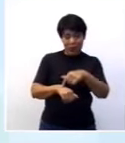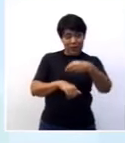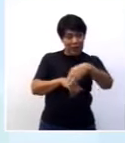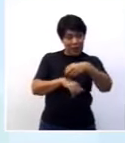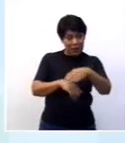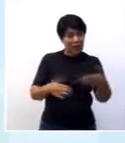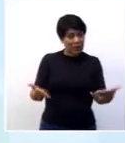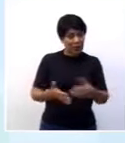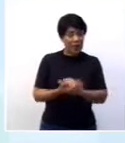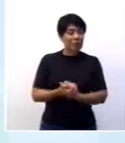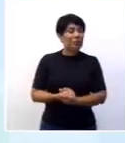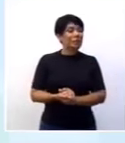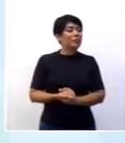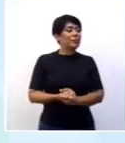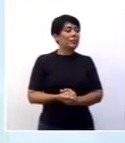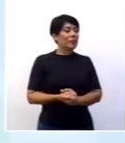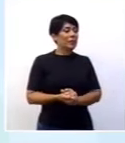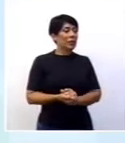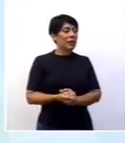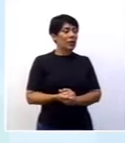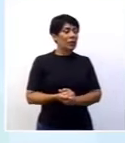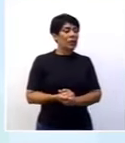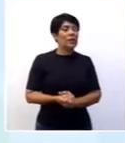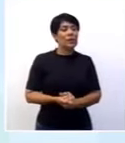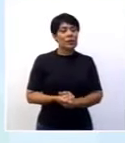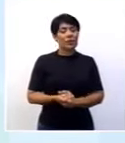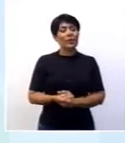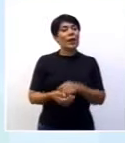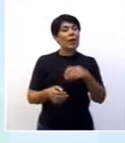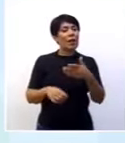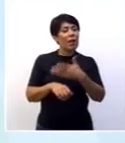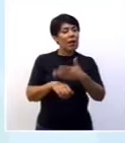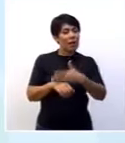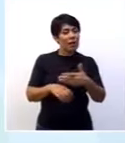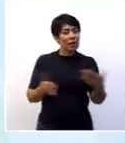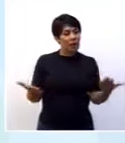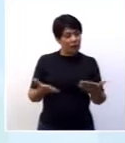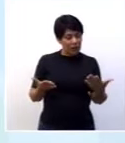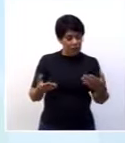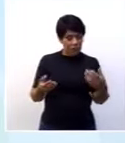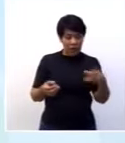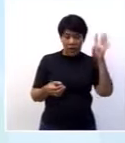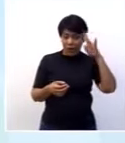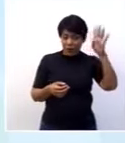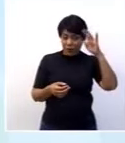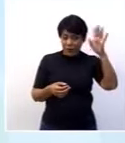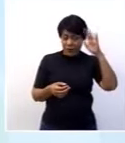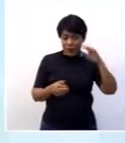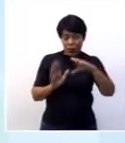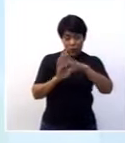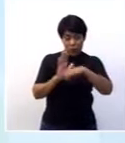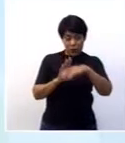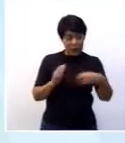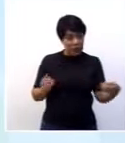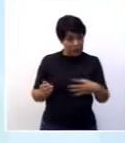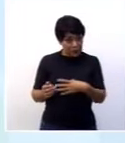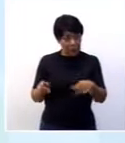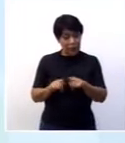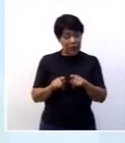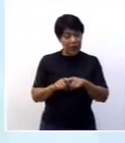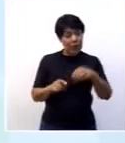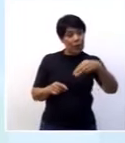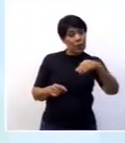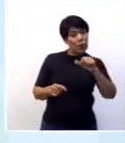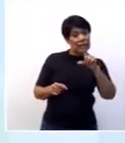está. Pode passar, por favor? Na aula de hoje, pensamos sobre a reflexão sobre os conceitos de moderno e de